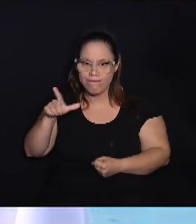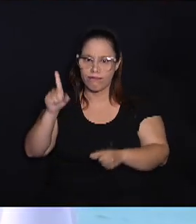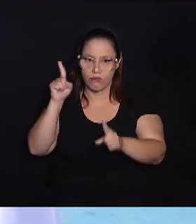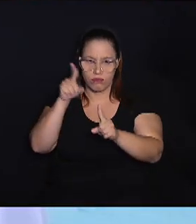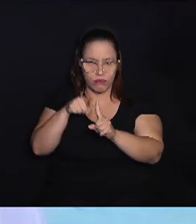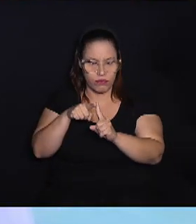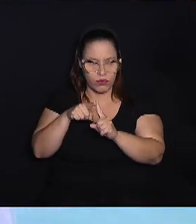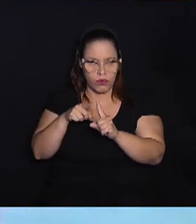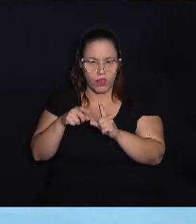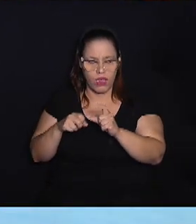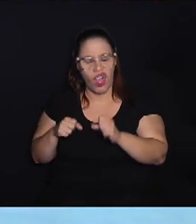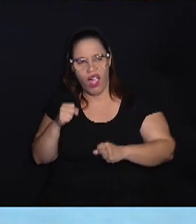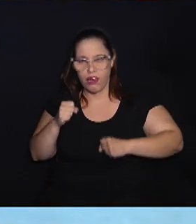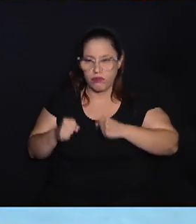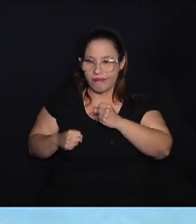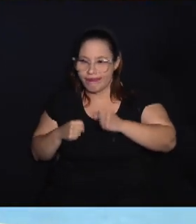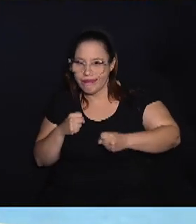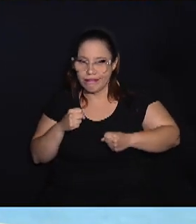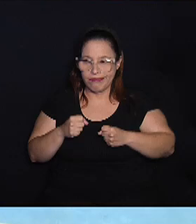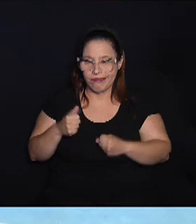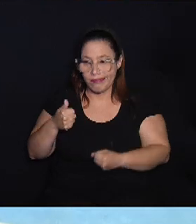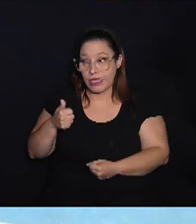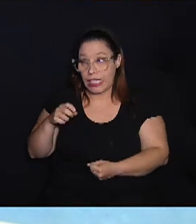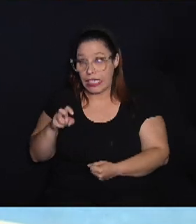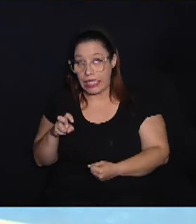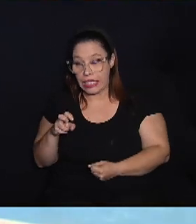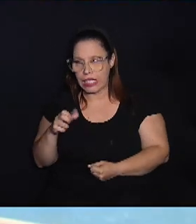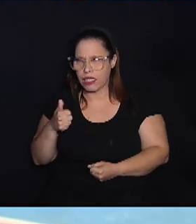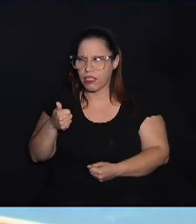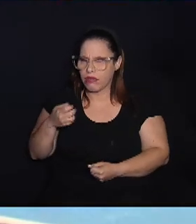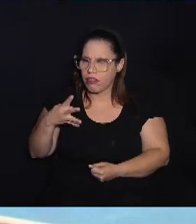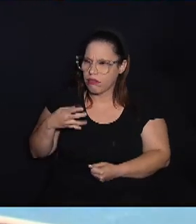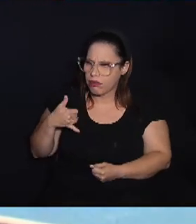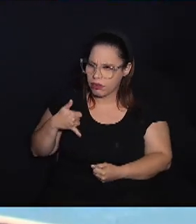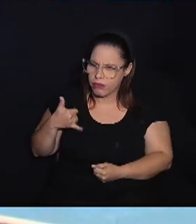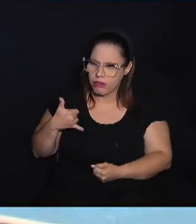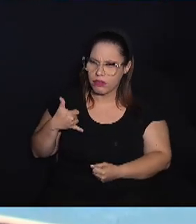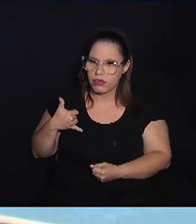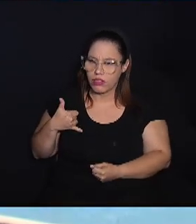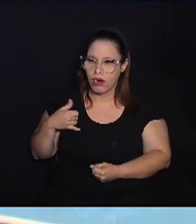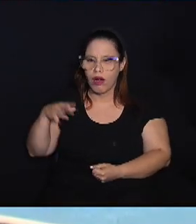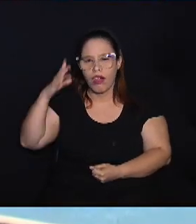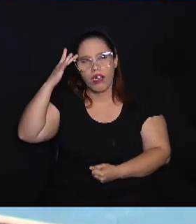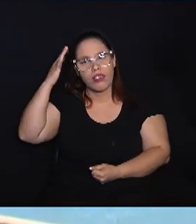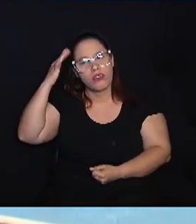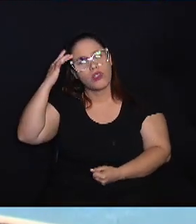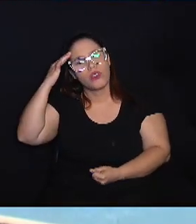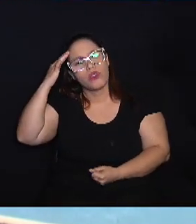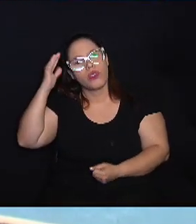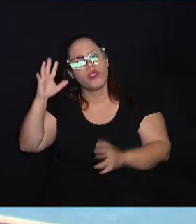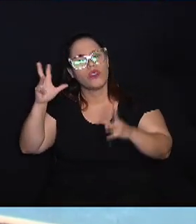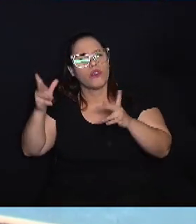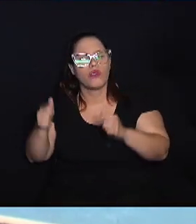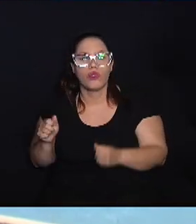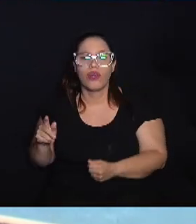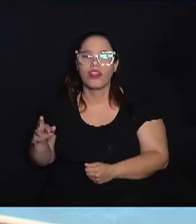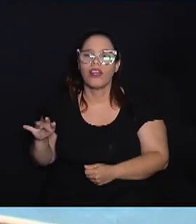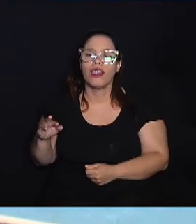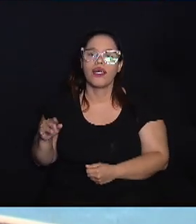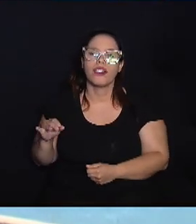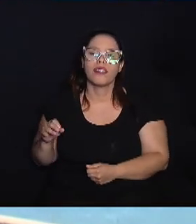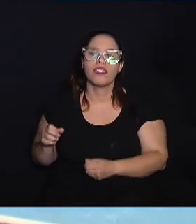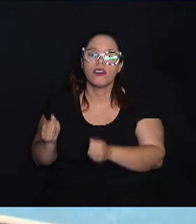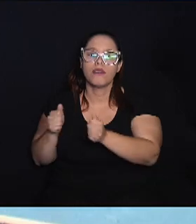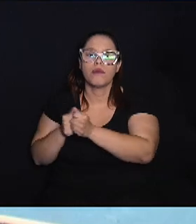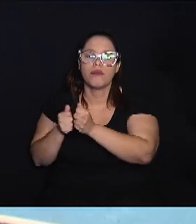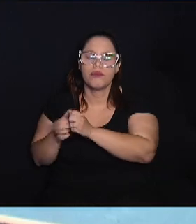a correr com 15 anos, 14 para 15 anos, e o sonho de todo atleta é participar dos Jogos Olímpicos, então a gente já vem